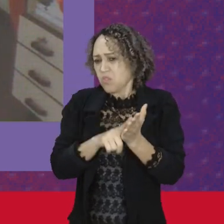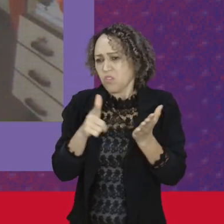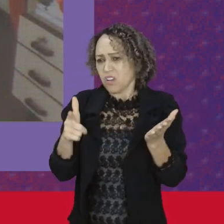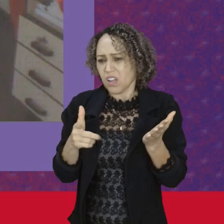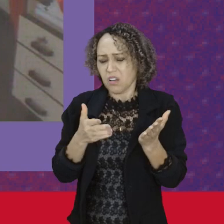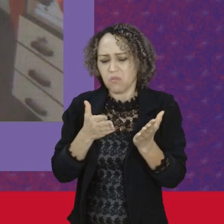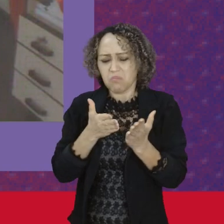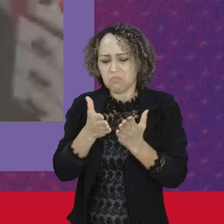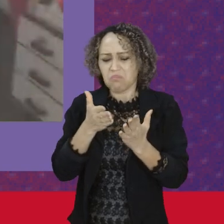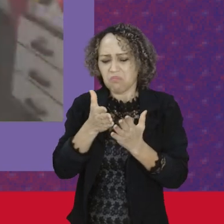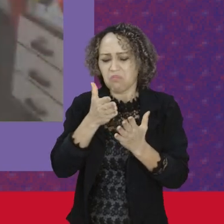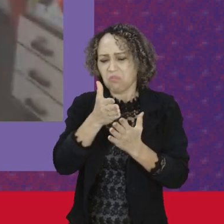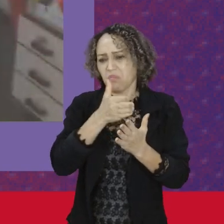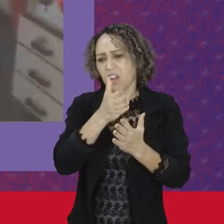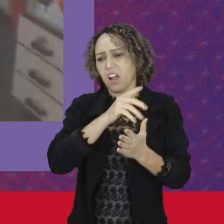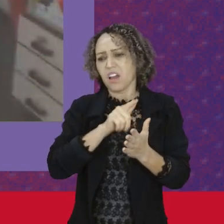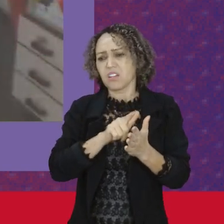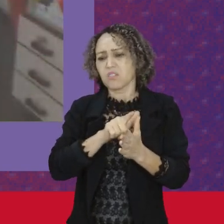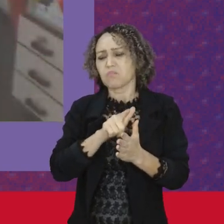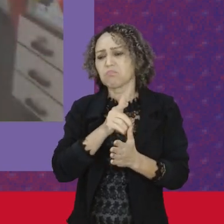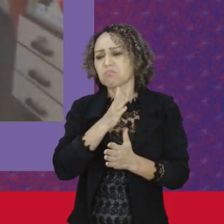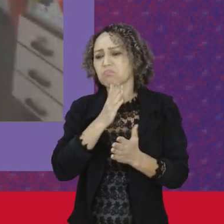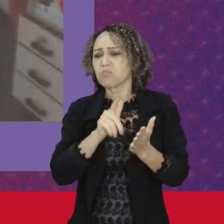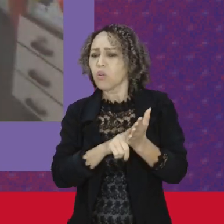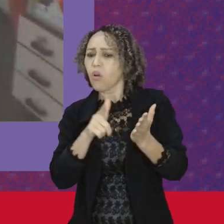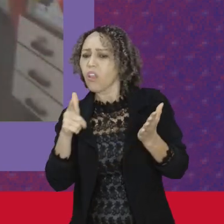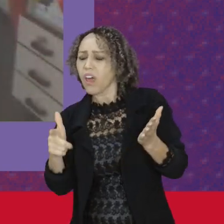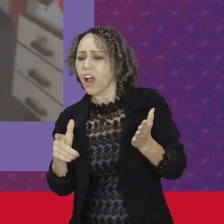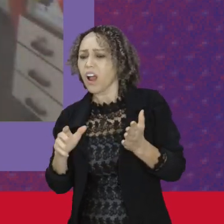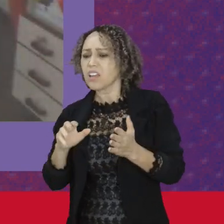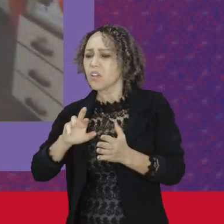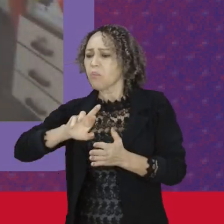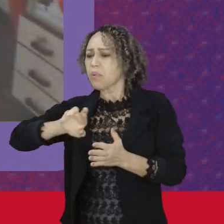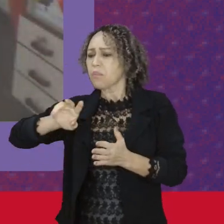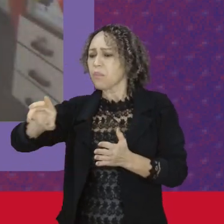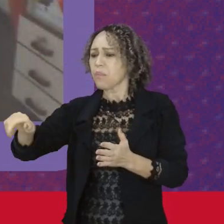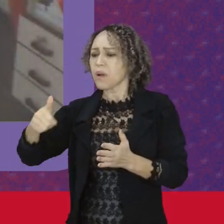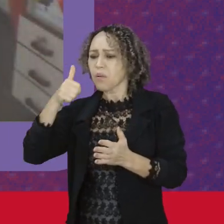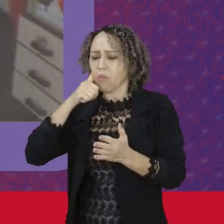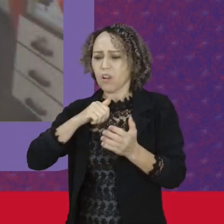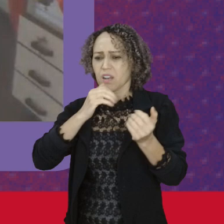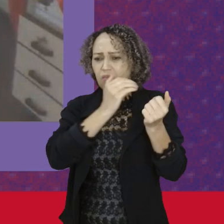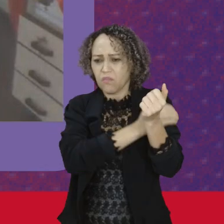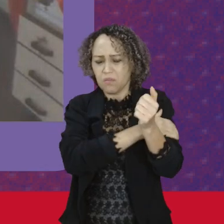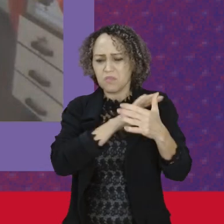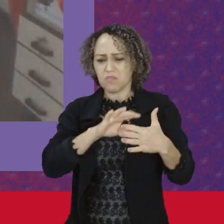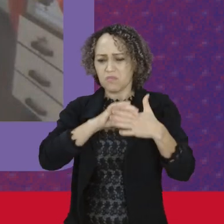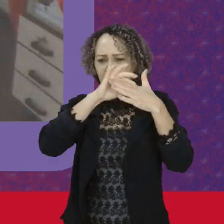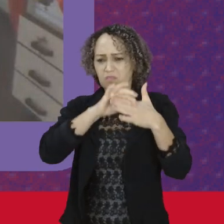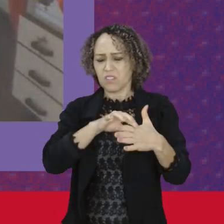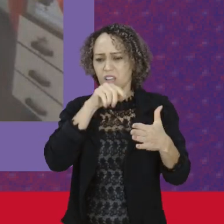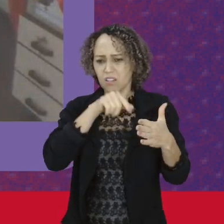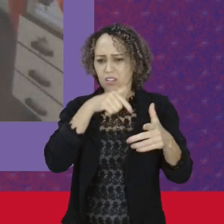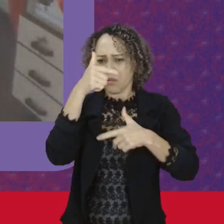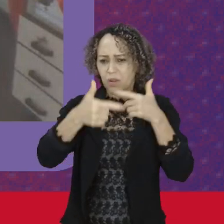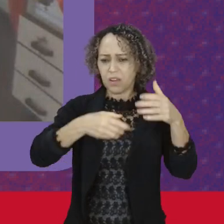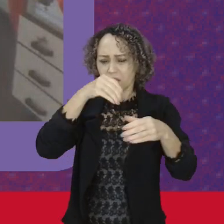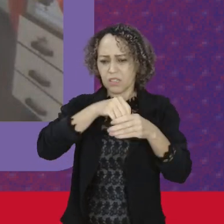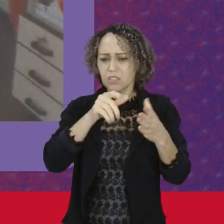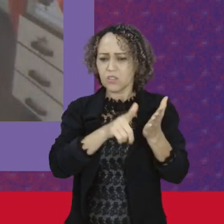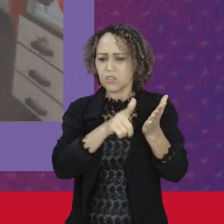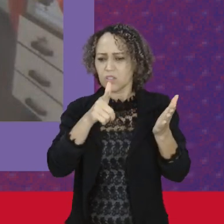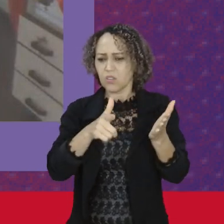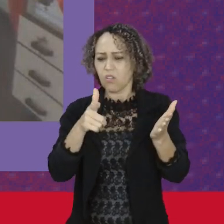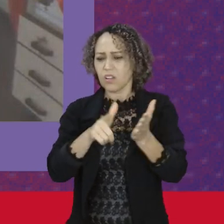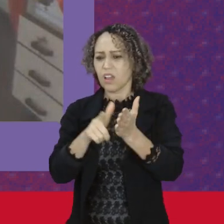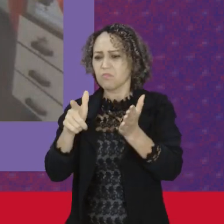vários jornais, são várias feministas que estão à frente desses jornais, e eles vão